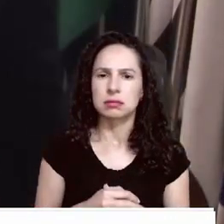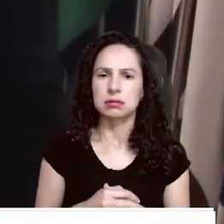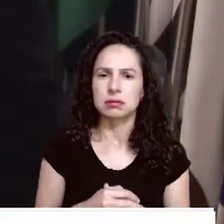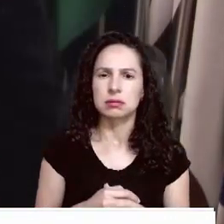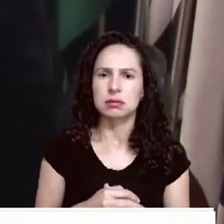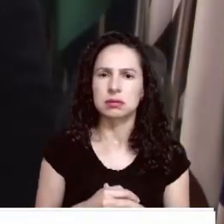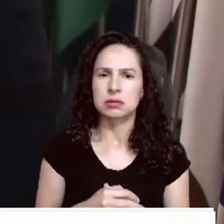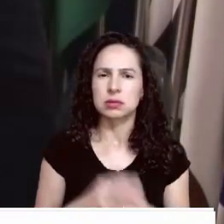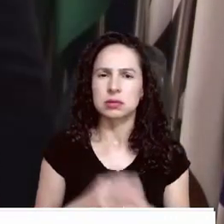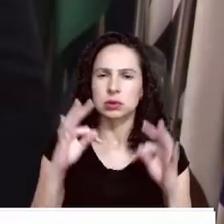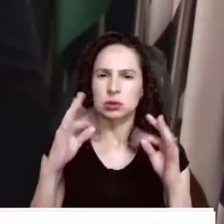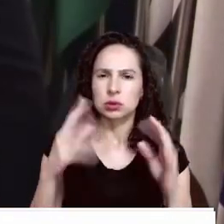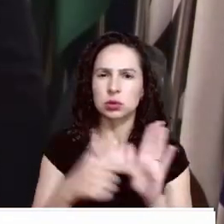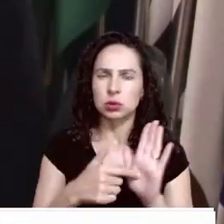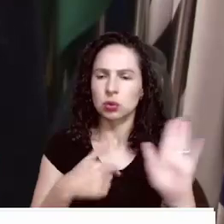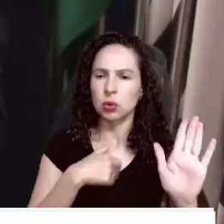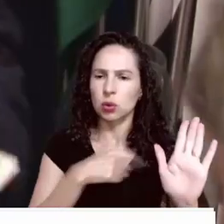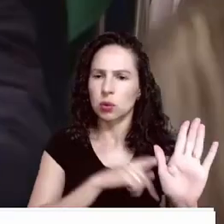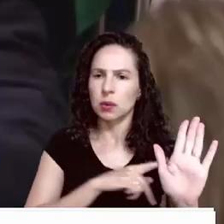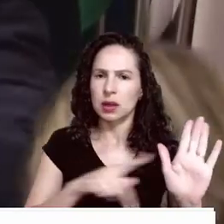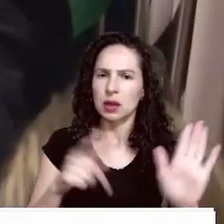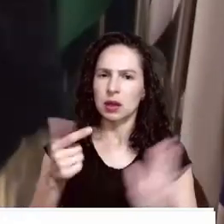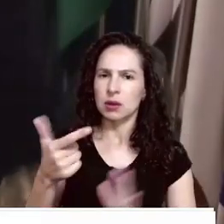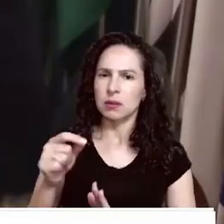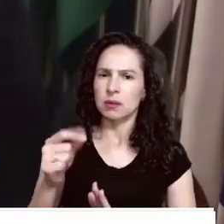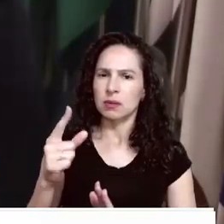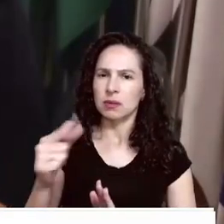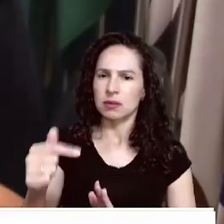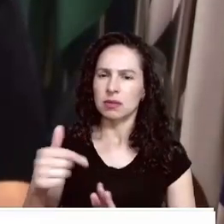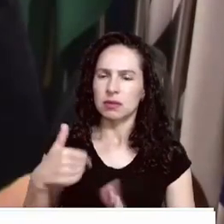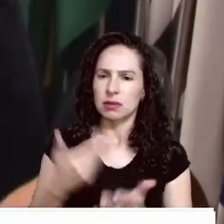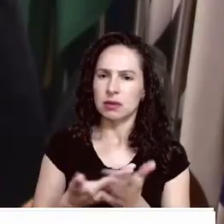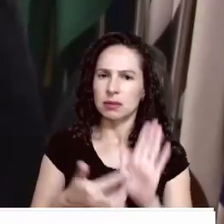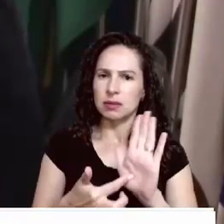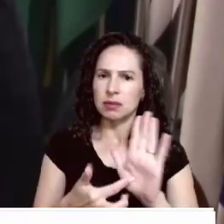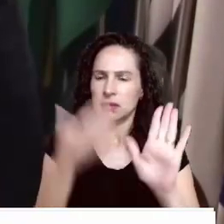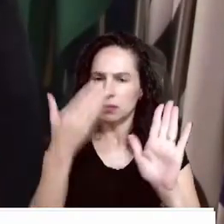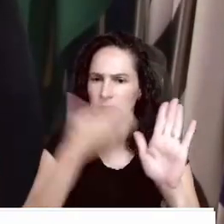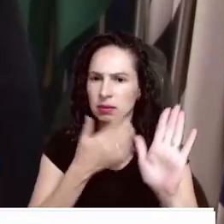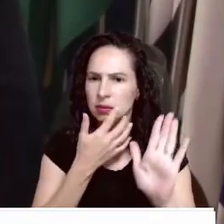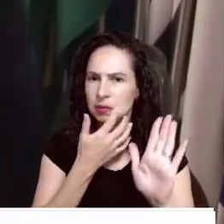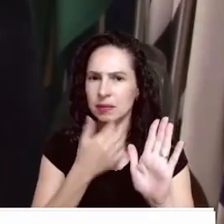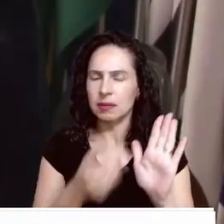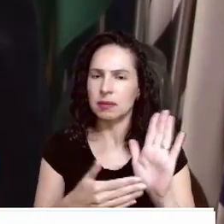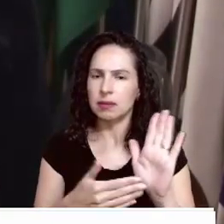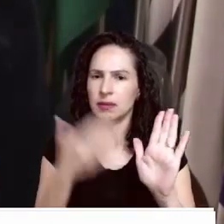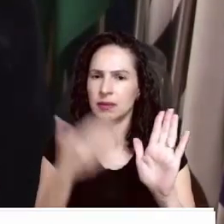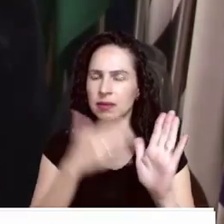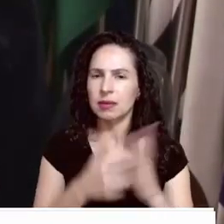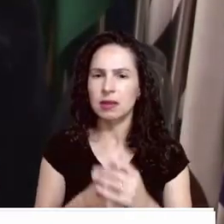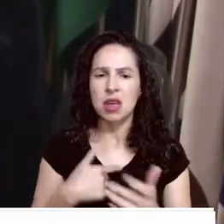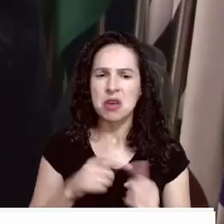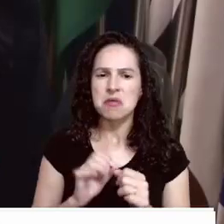o presidente desde 2017. Está aqui. Está aqui. Eu não fiz nada mais do que isso.